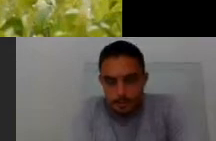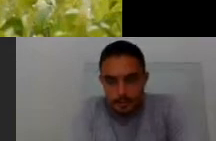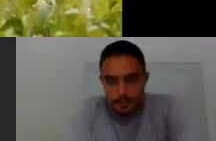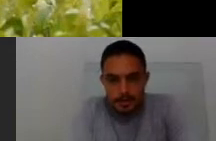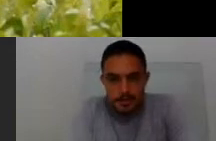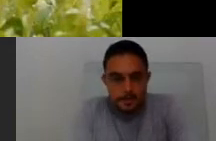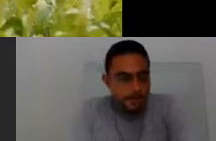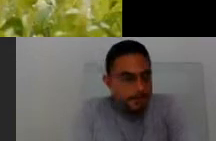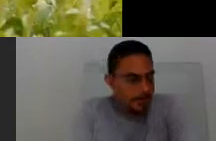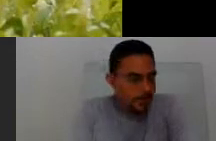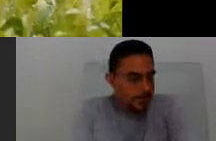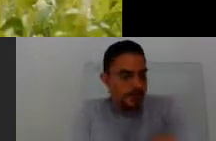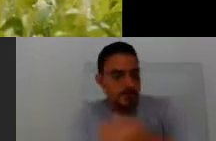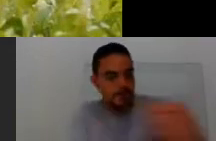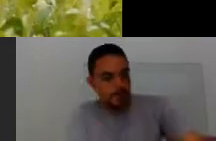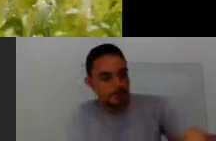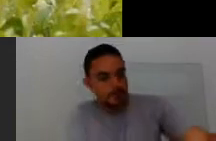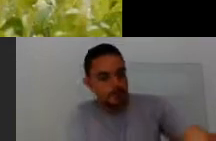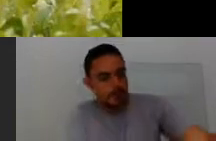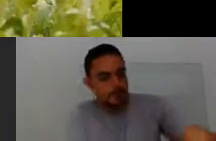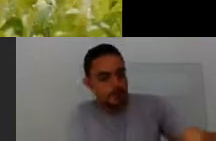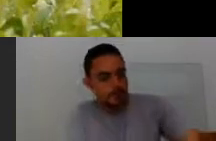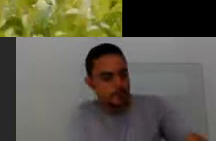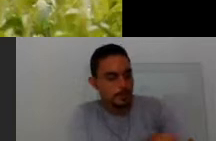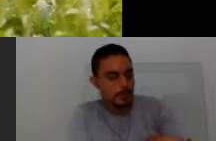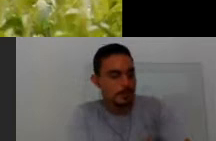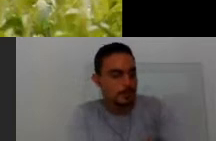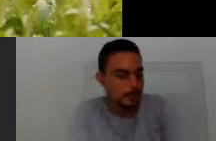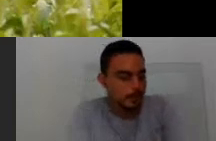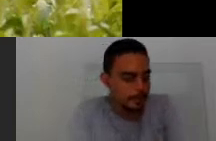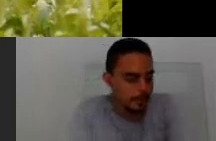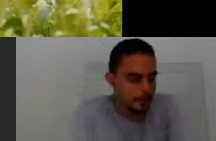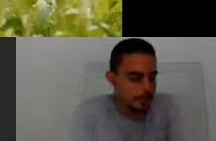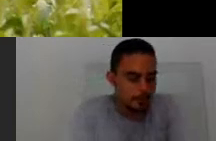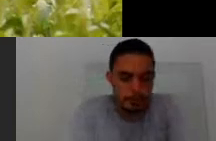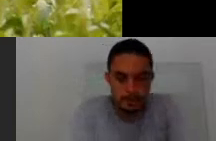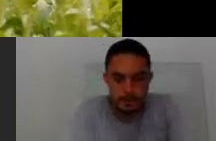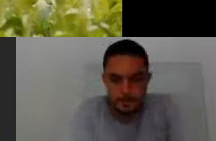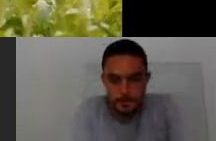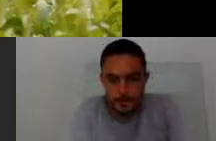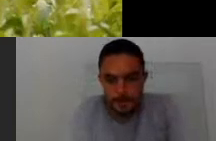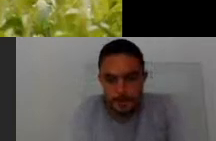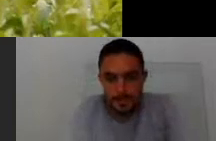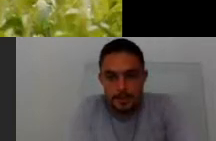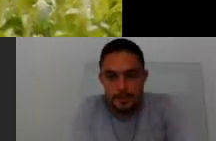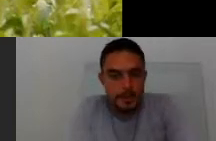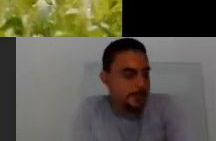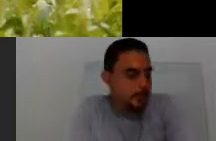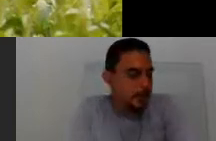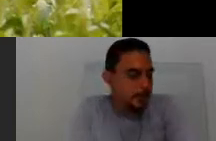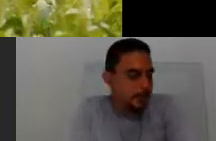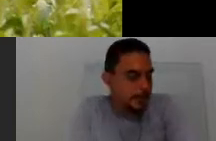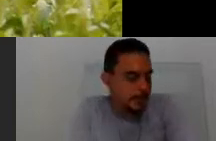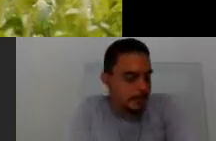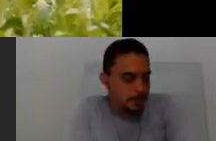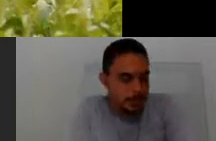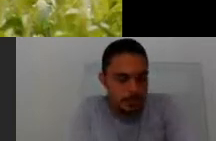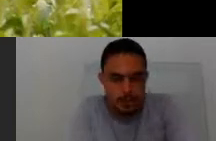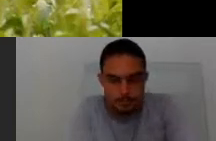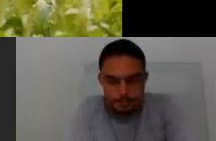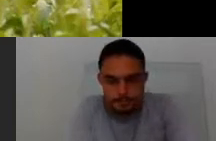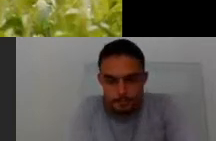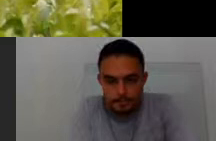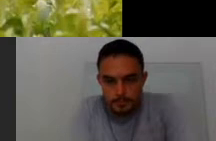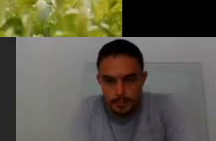de cálculo de umidade, só para vocês entenderem mais ou menos como é que funciona o cálculo da umidade do solo. E aí, para a semana que vem, se a